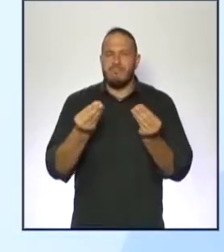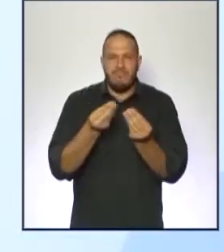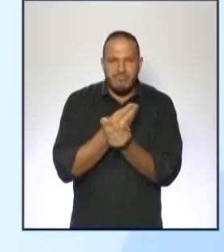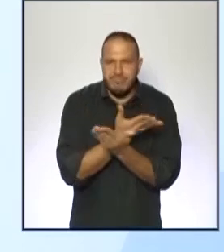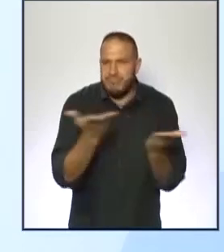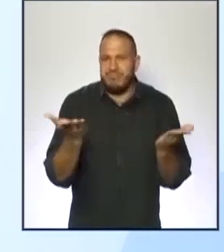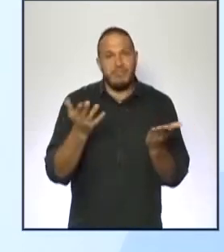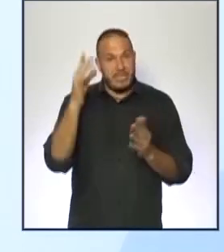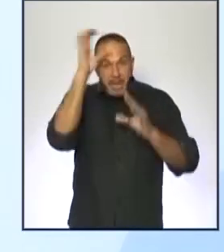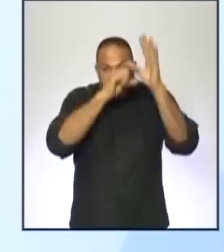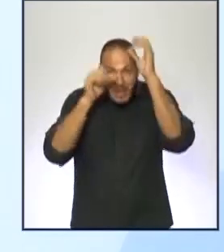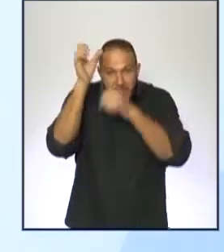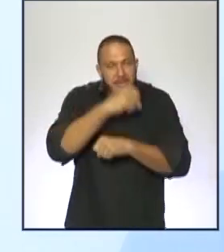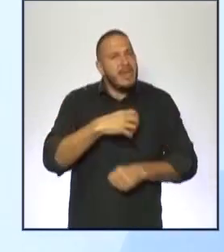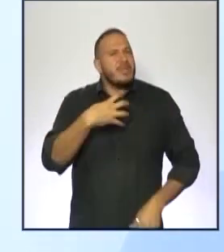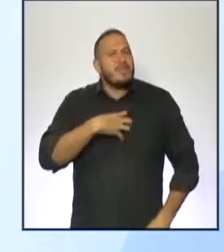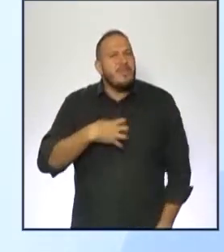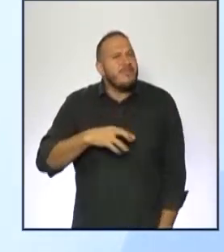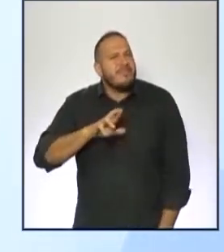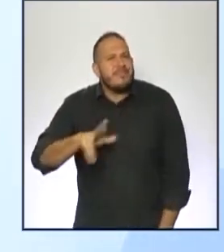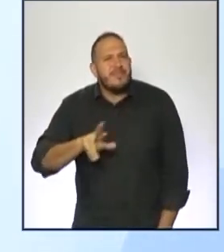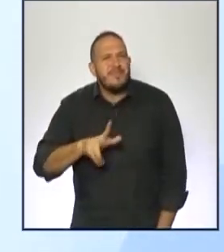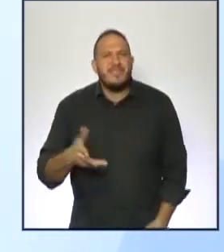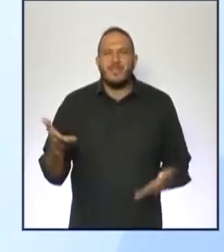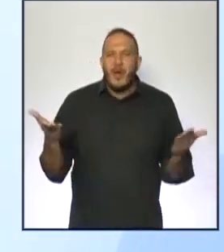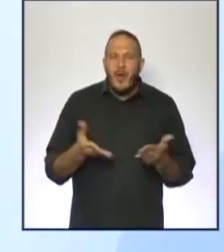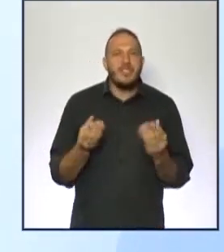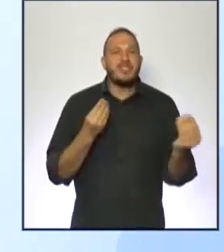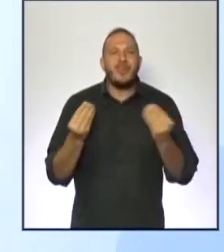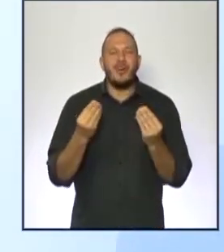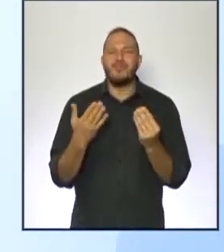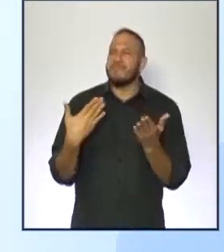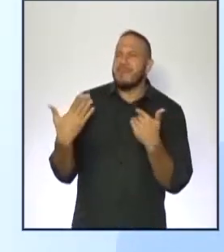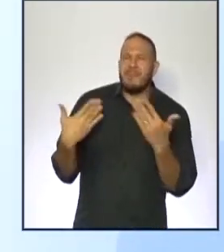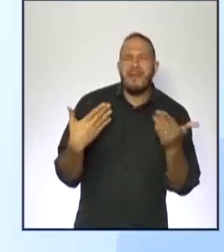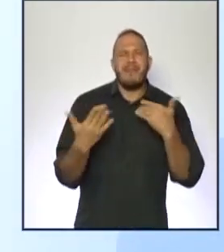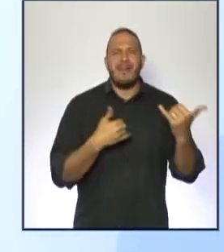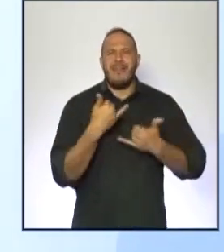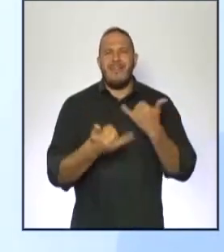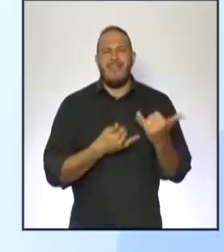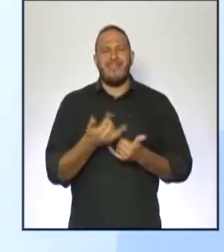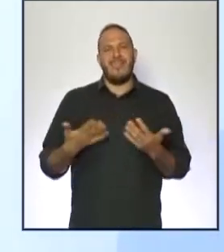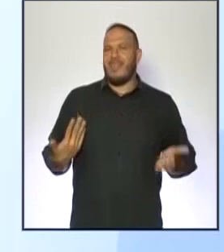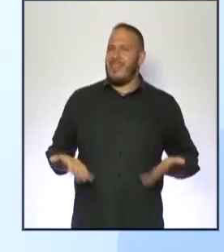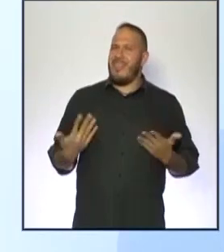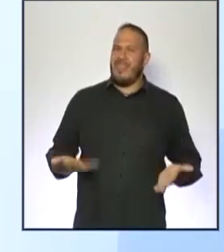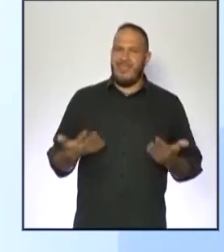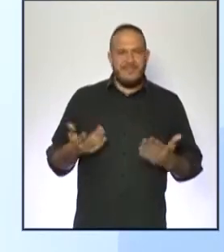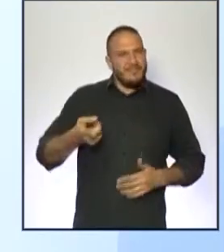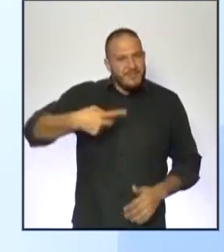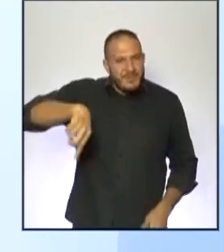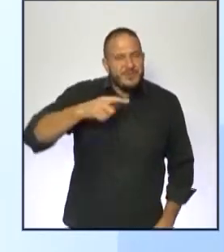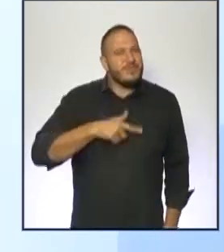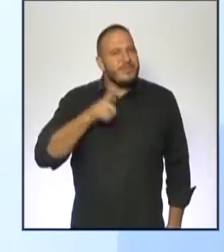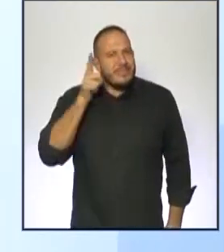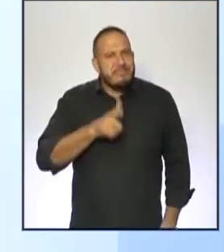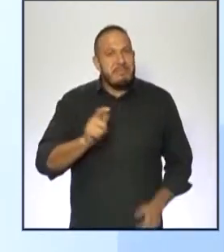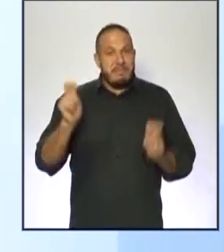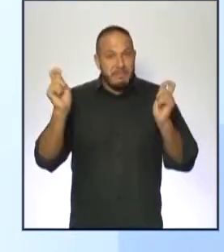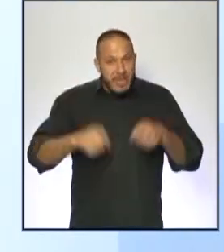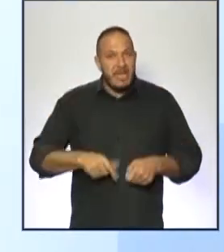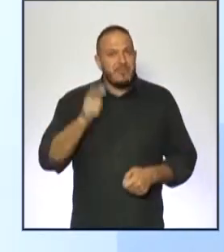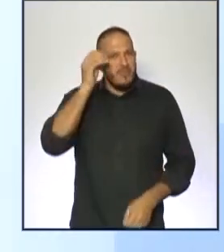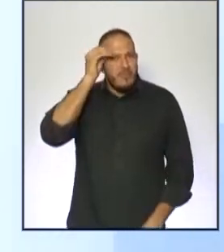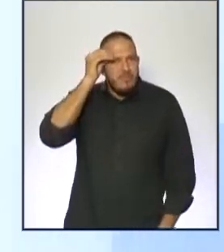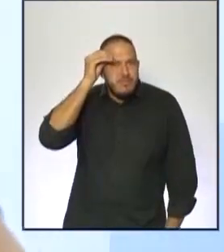vamos aprender e aprender de uma maneira diferenciada, brincando um pouquinho, soltando, para que a gente possa, então,